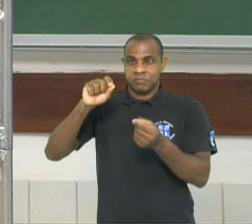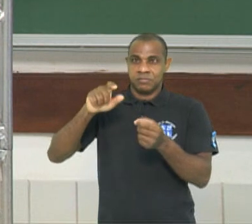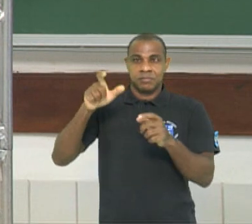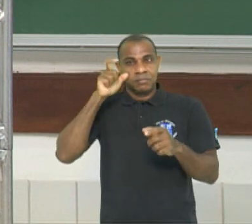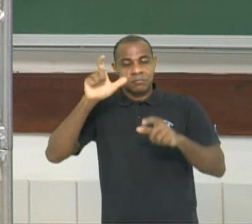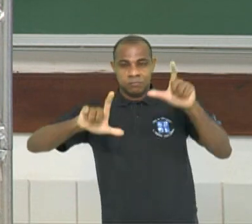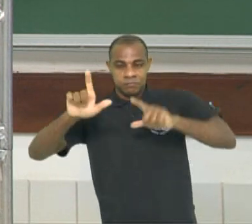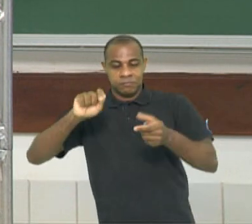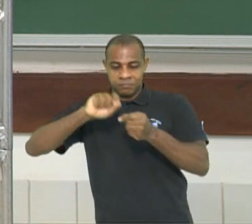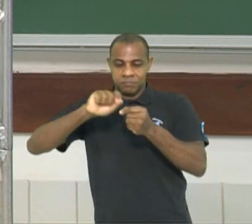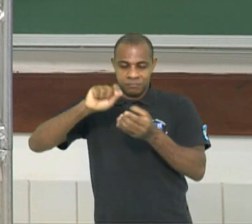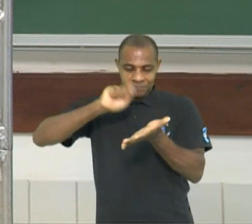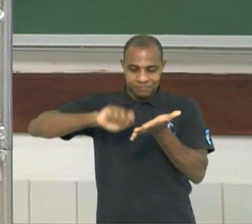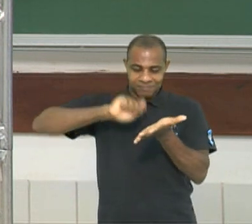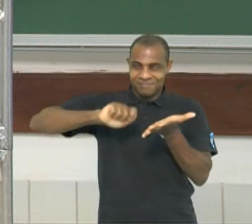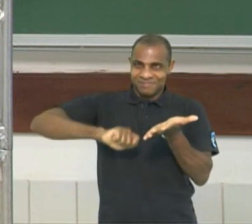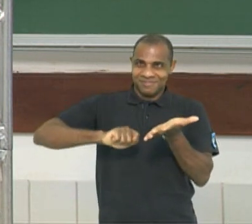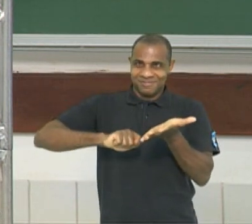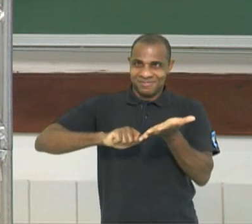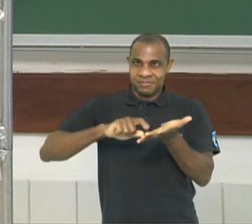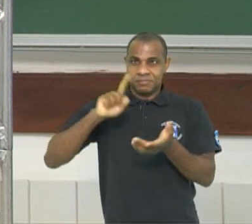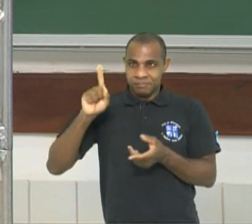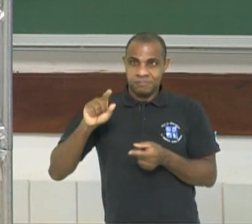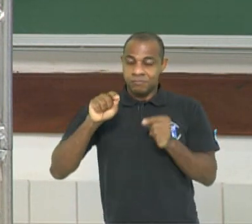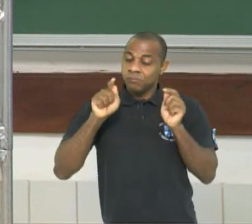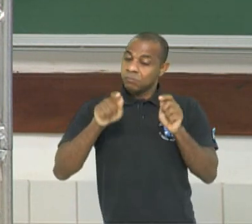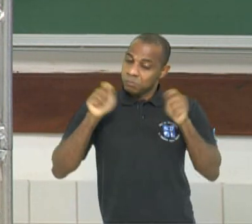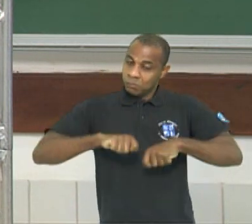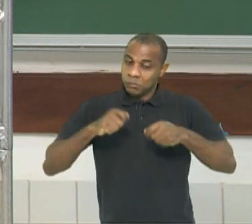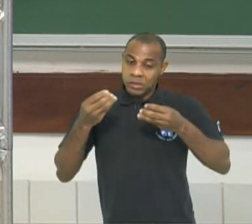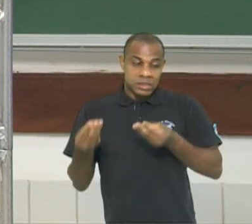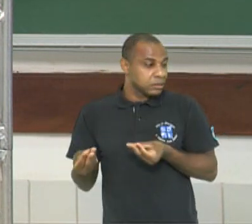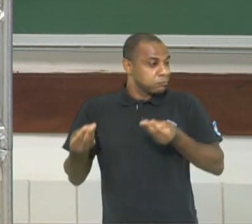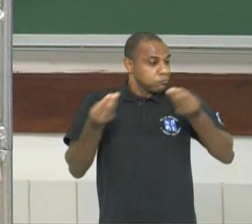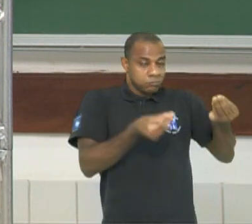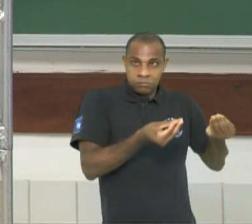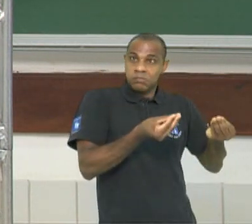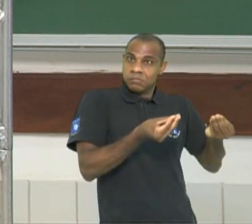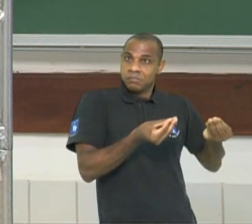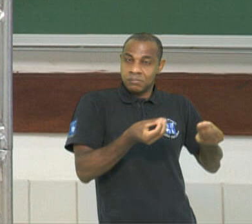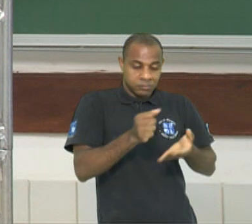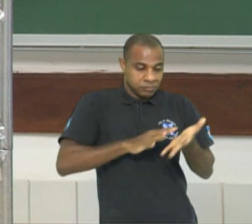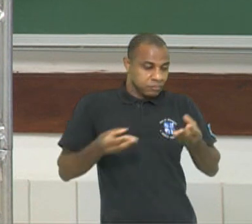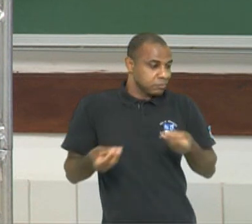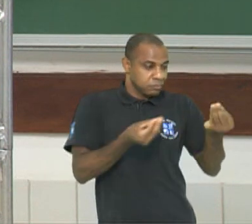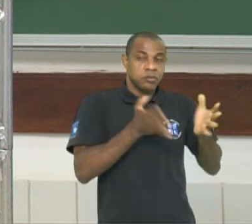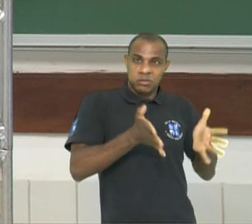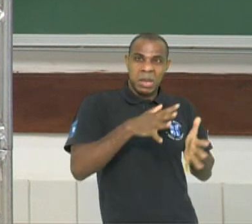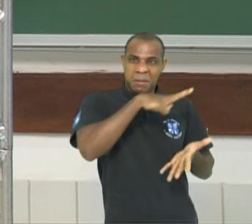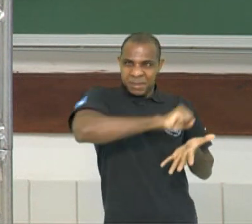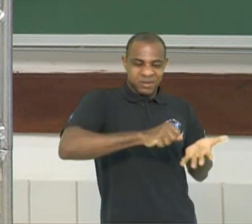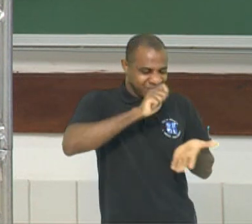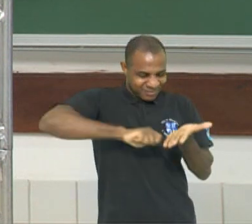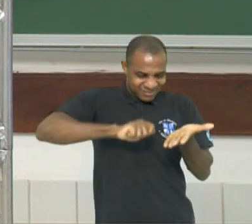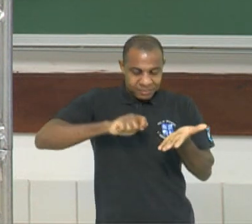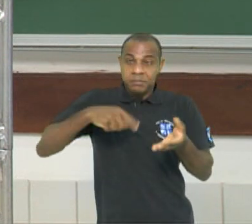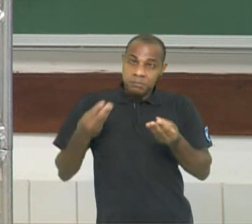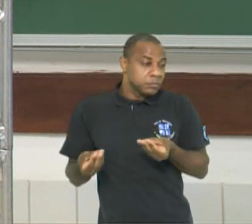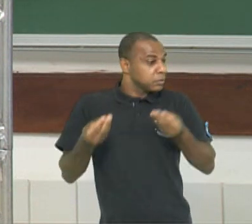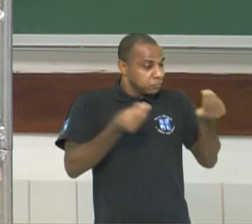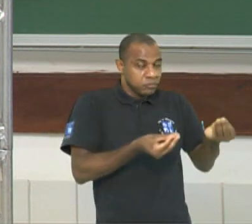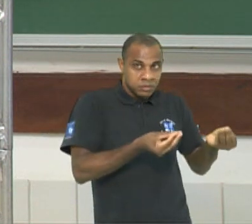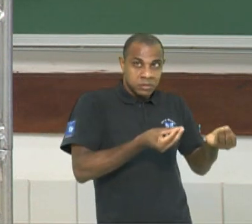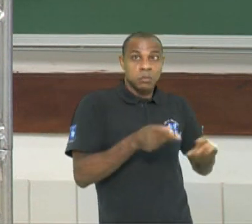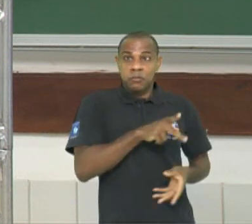atividades impressas, que esses alunos possam devolver a atividade que já pegaram nas suas escolas para que o professor